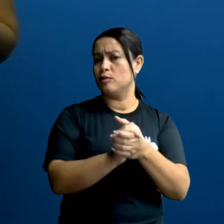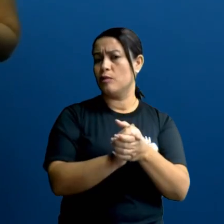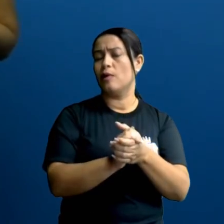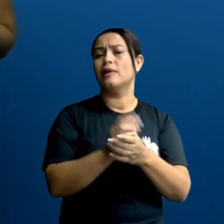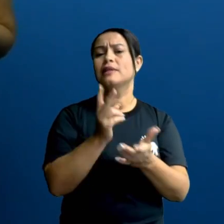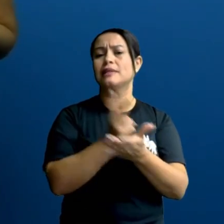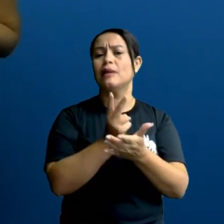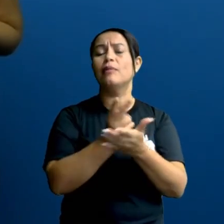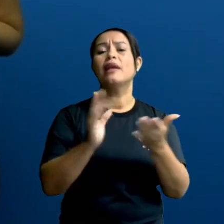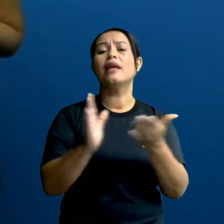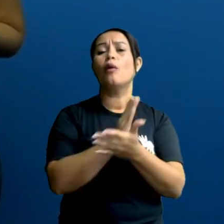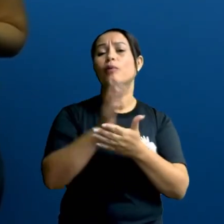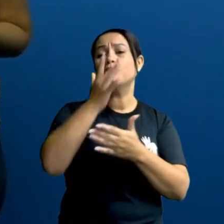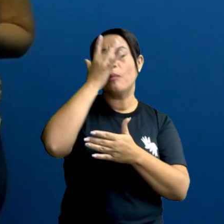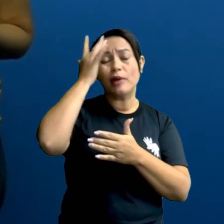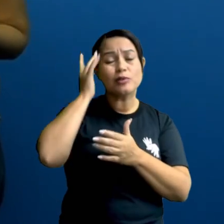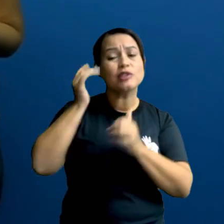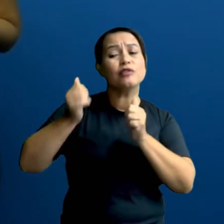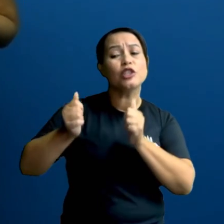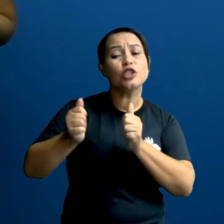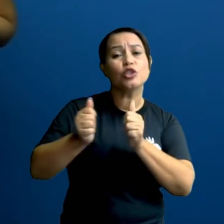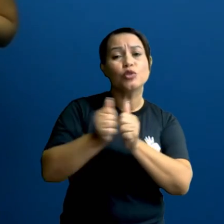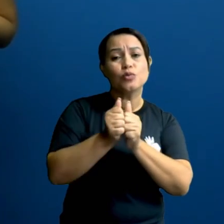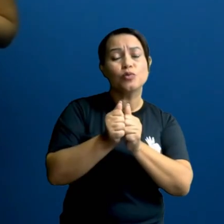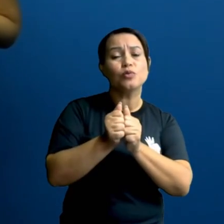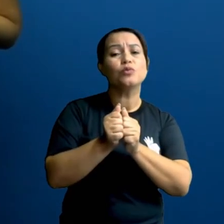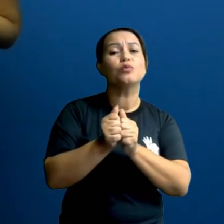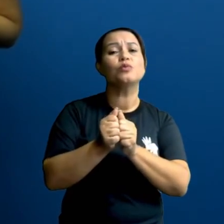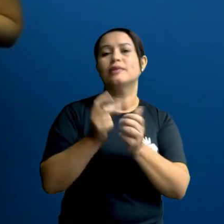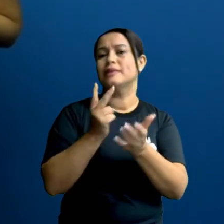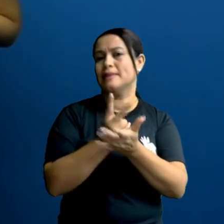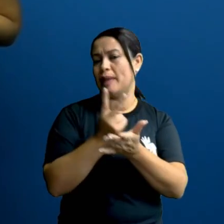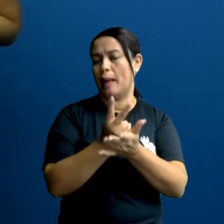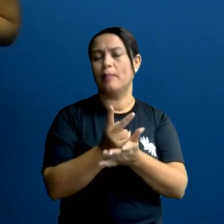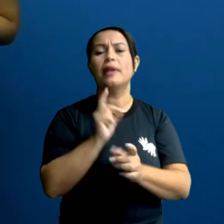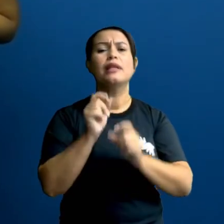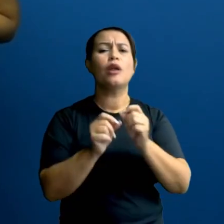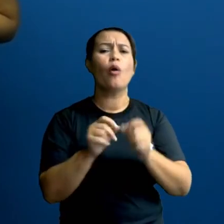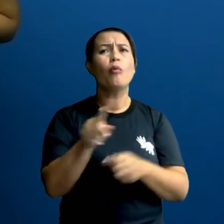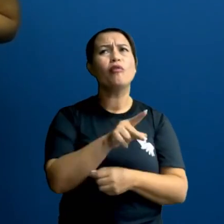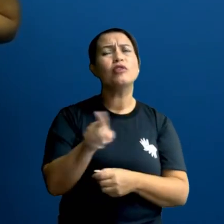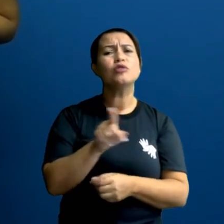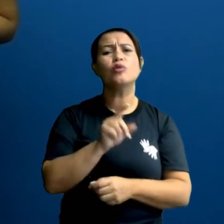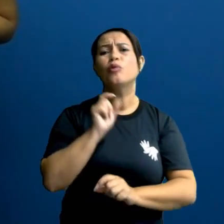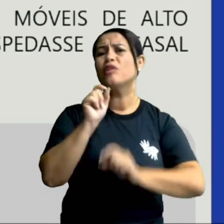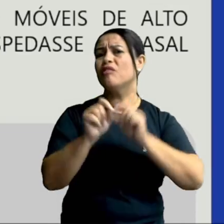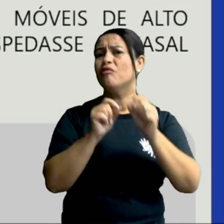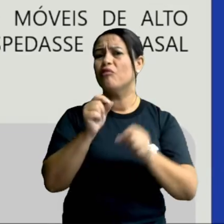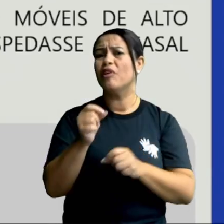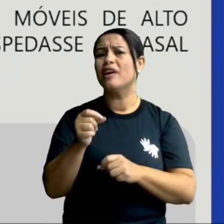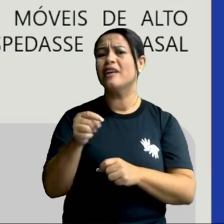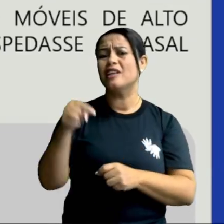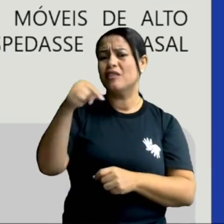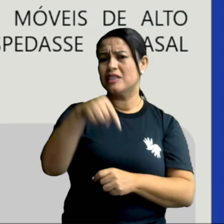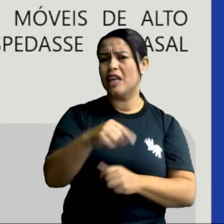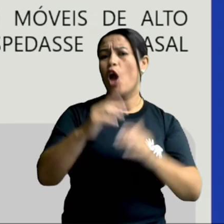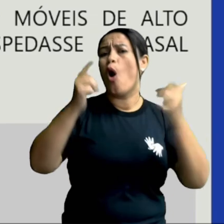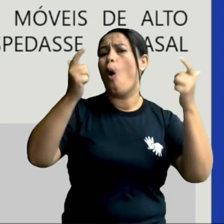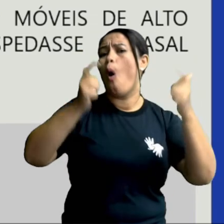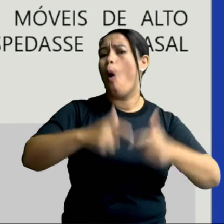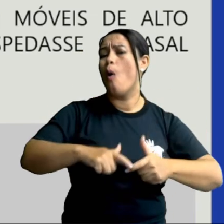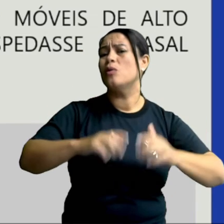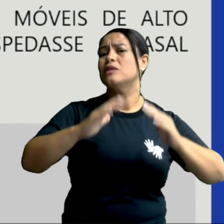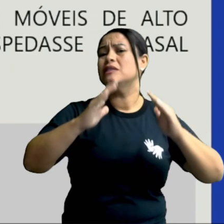Que fazem parte da comitiva deles. E aí, professor, onde foi que eles se abrigaram? Onde foi que